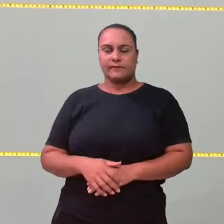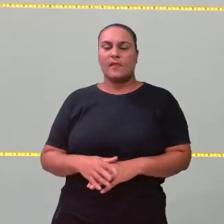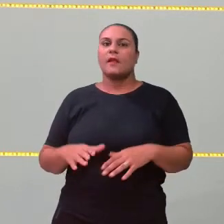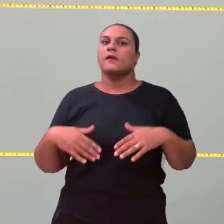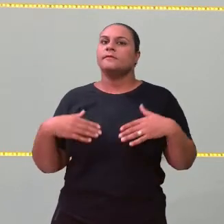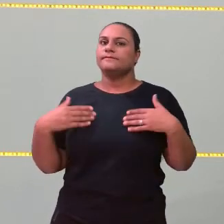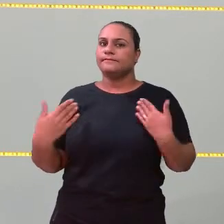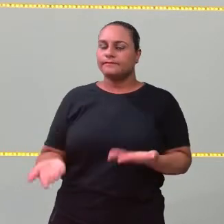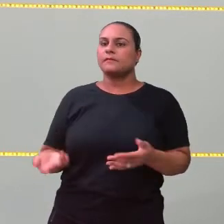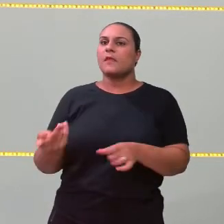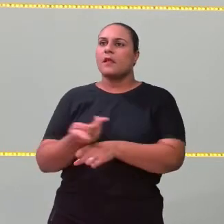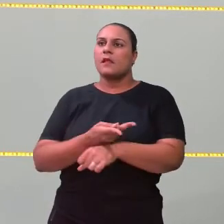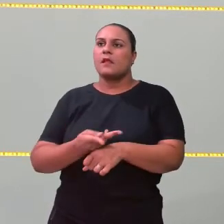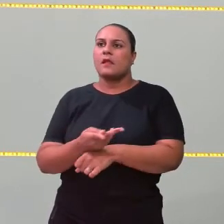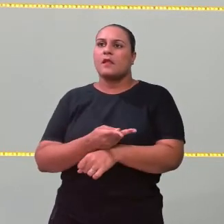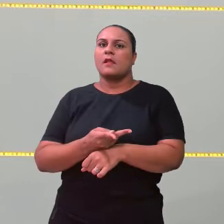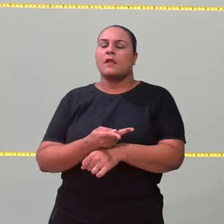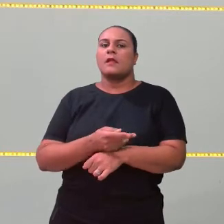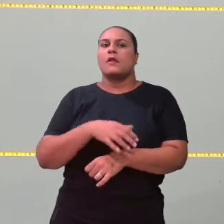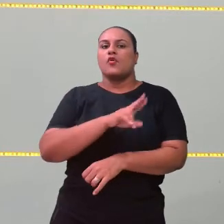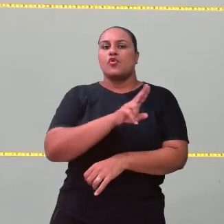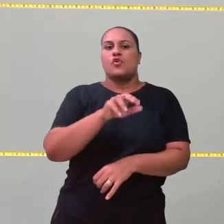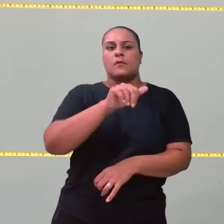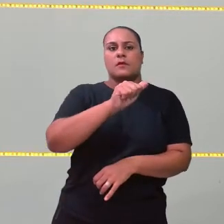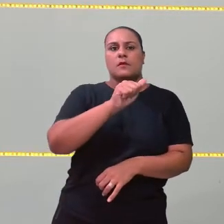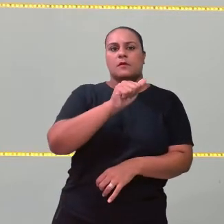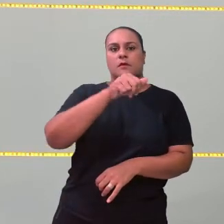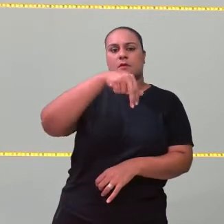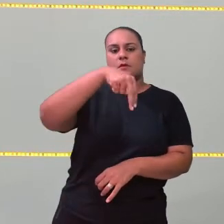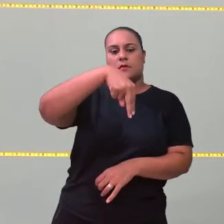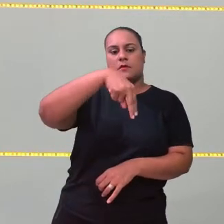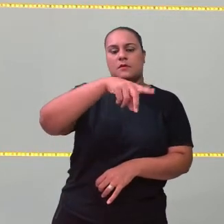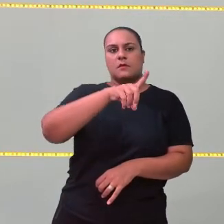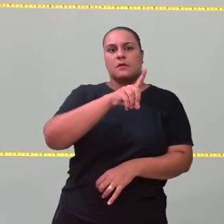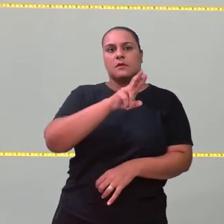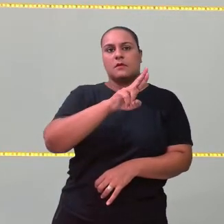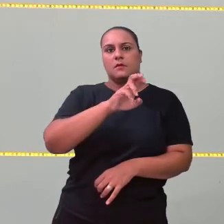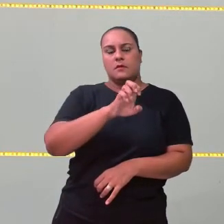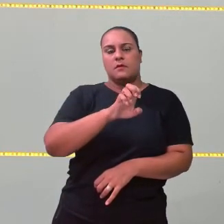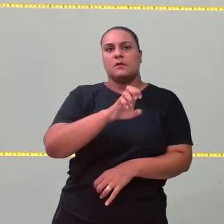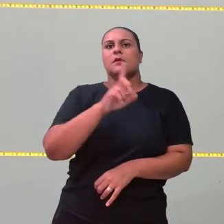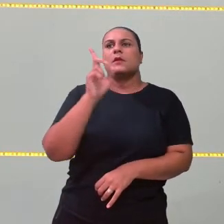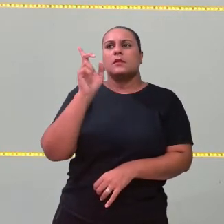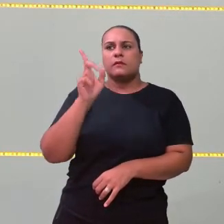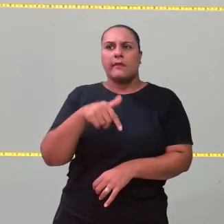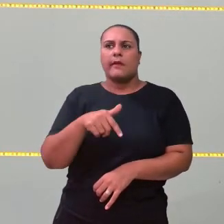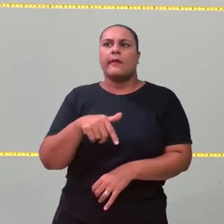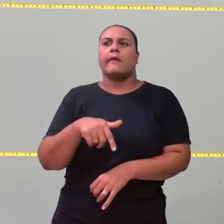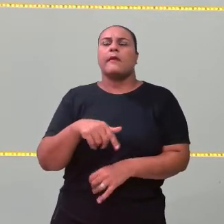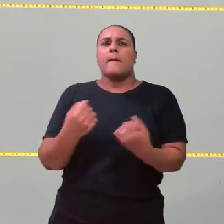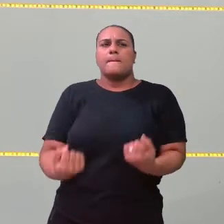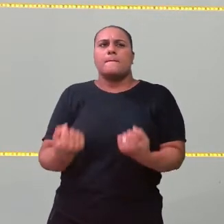eu vou procurar aqui André. André tem o peso e tem a altura. Se eu quero saber